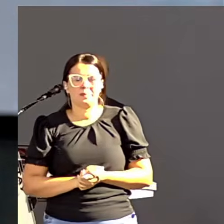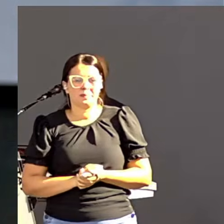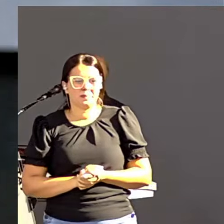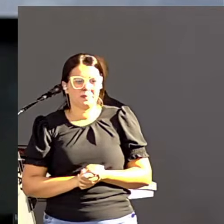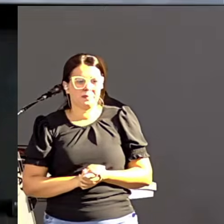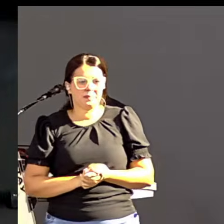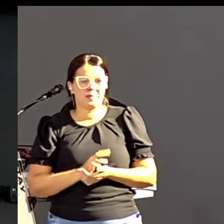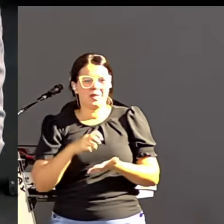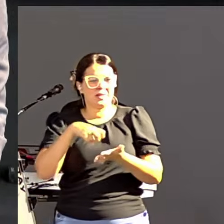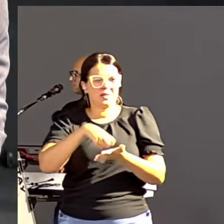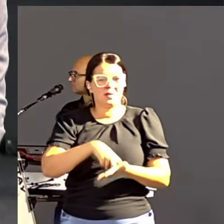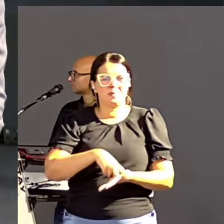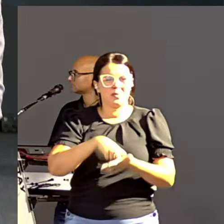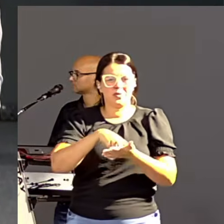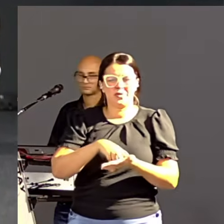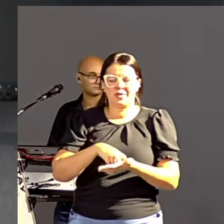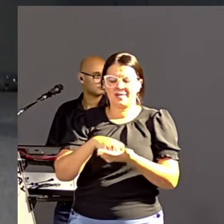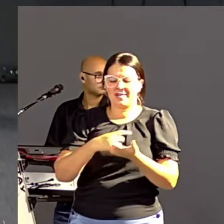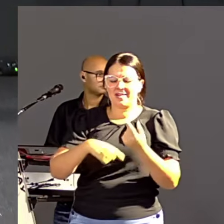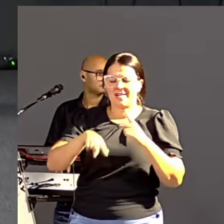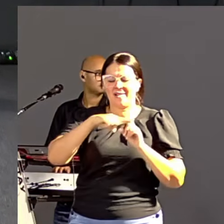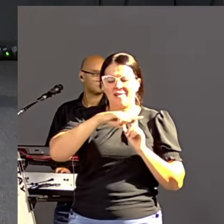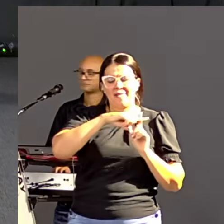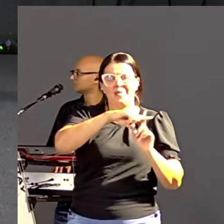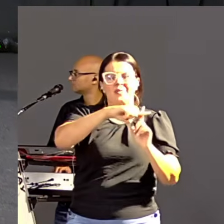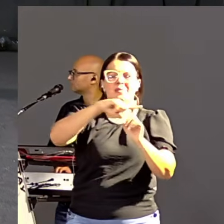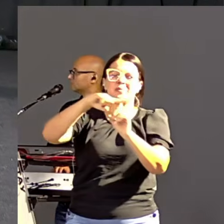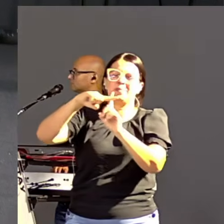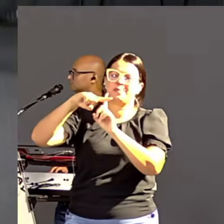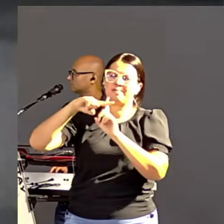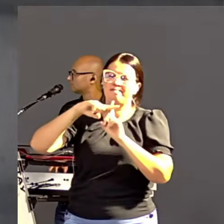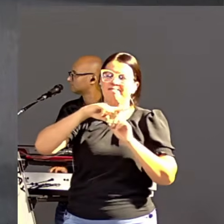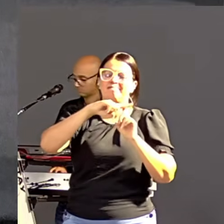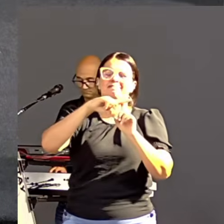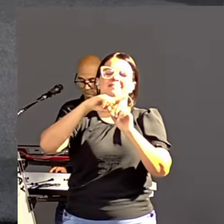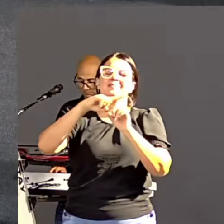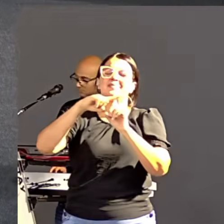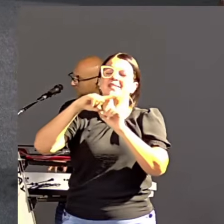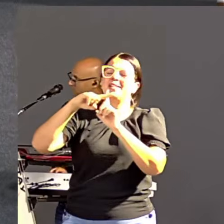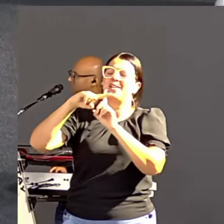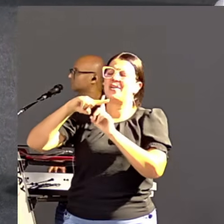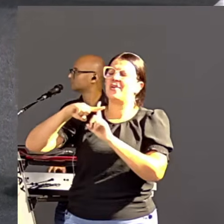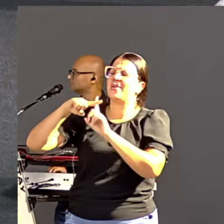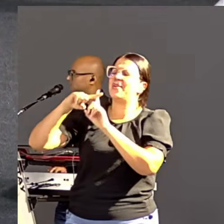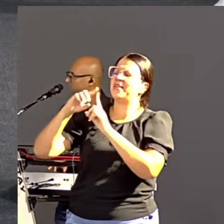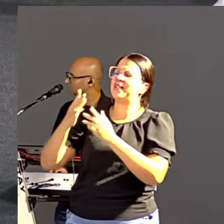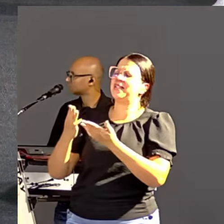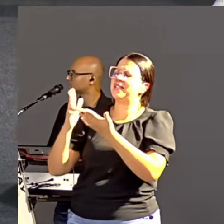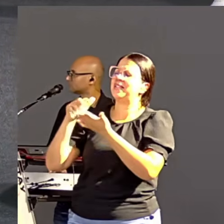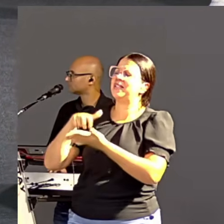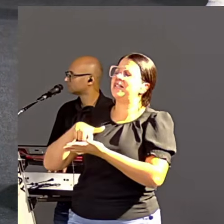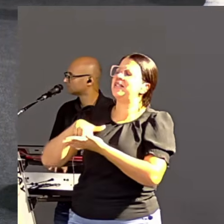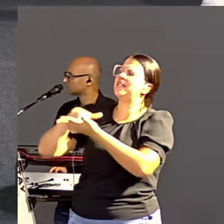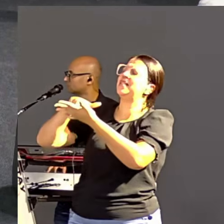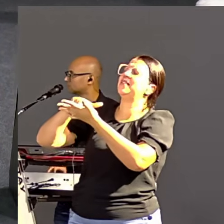prostre diante da cruz de Cristo. Nos prostramos diante de Ti, Jesus.